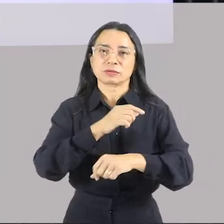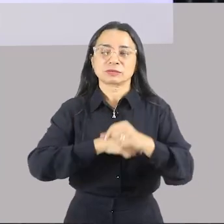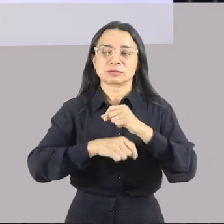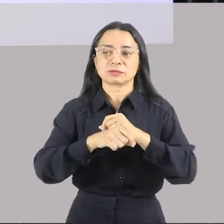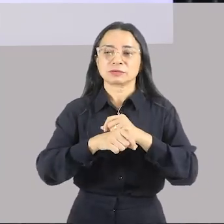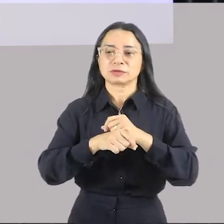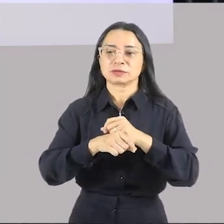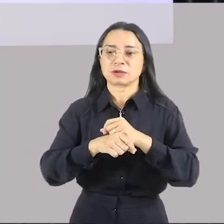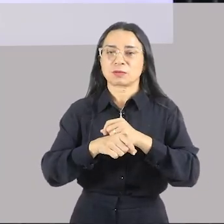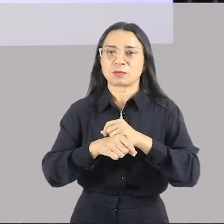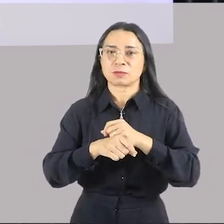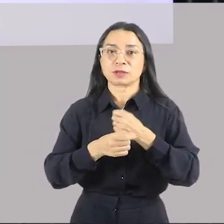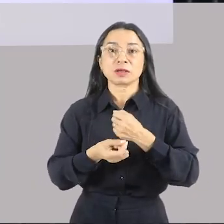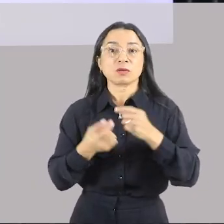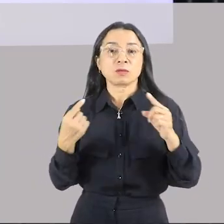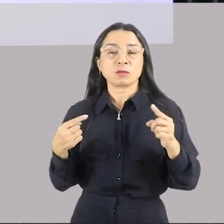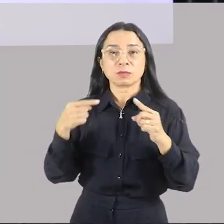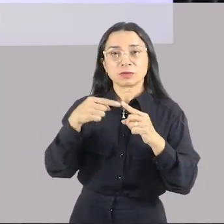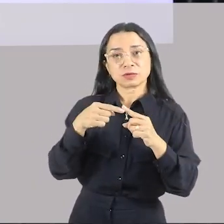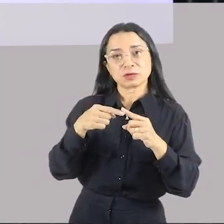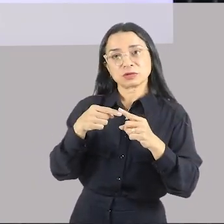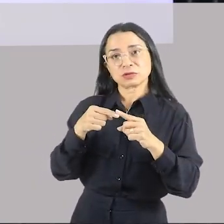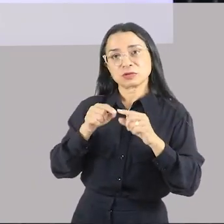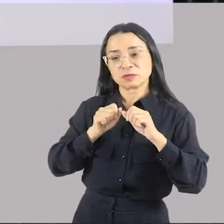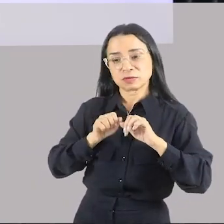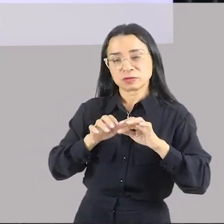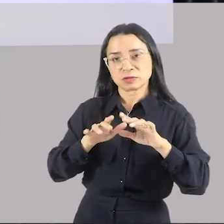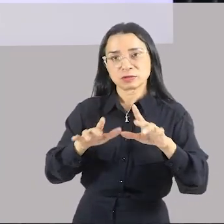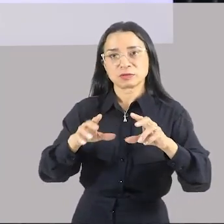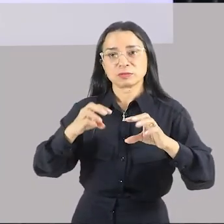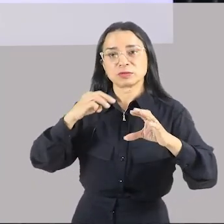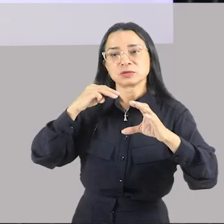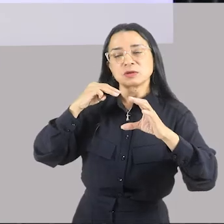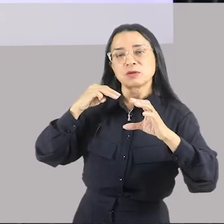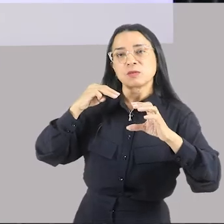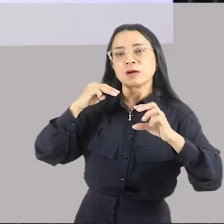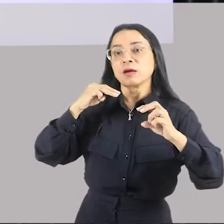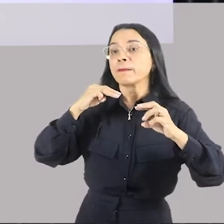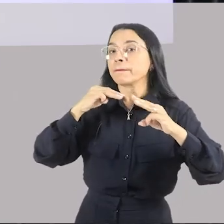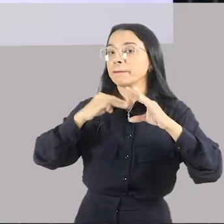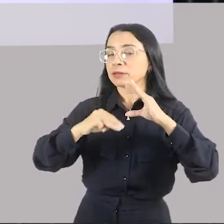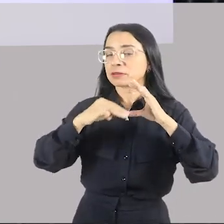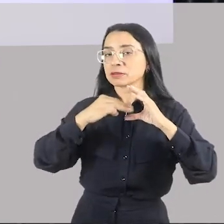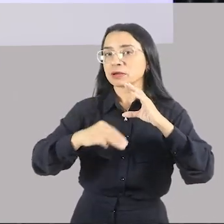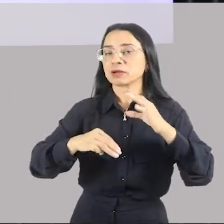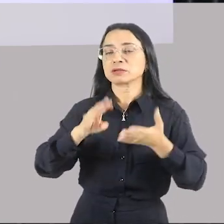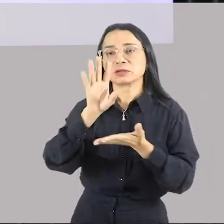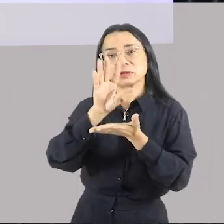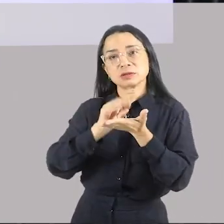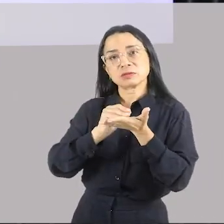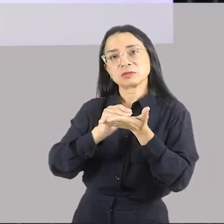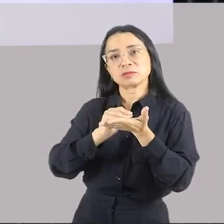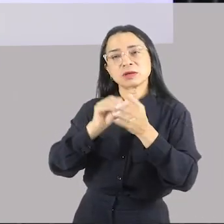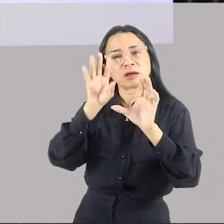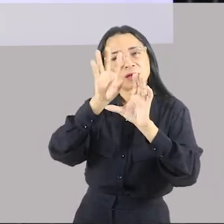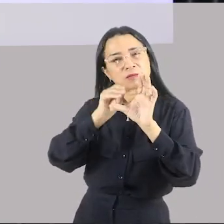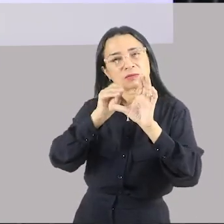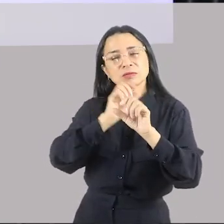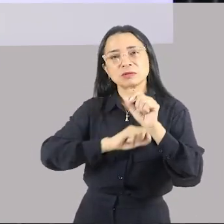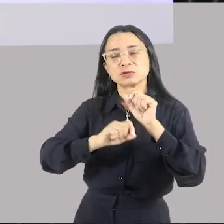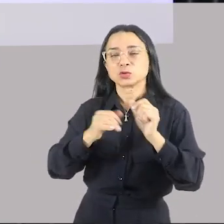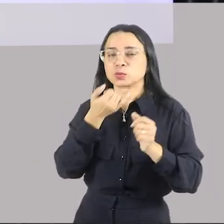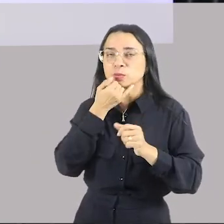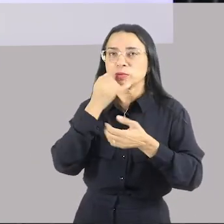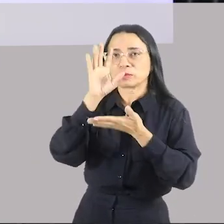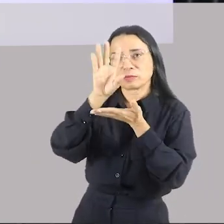uma intenção em transmitir uma mensagem naquela fotografia, naquele texto jornalístico, etc. Então